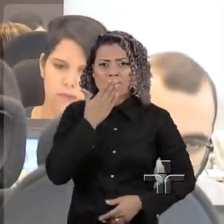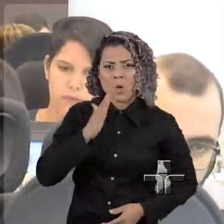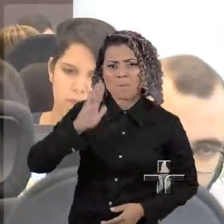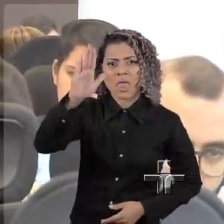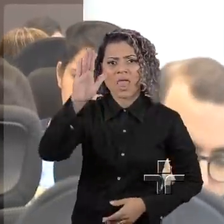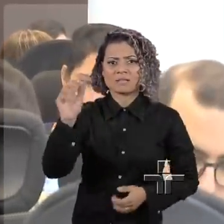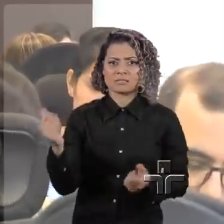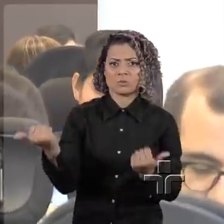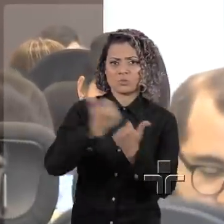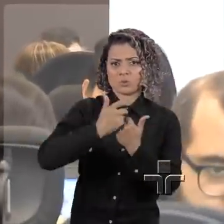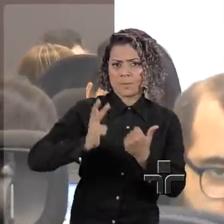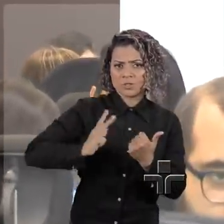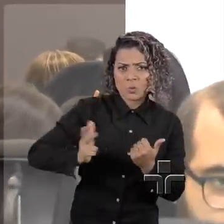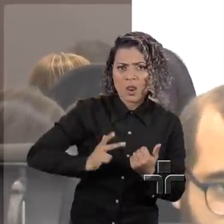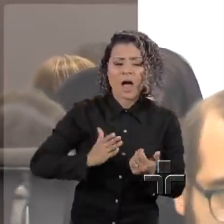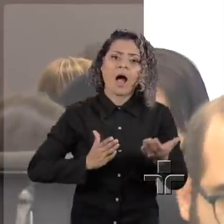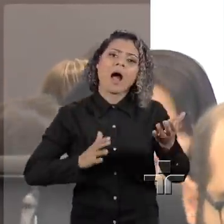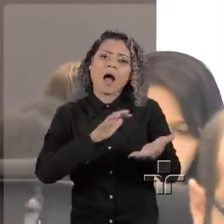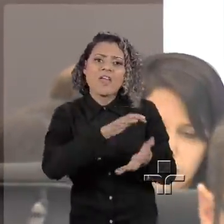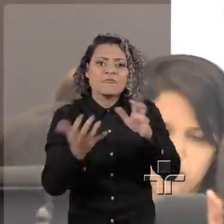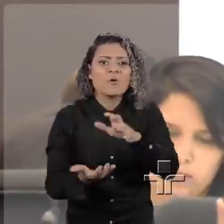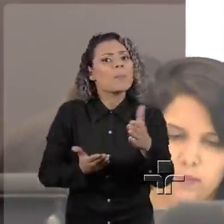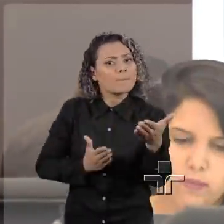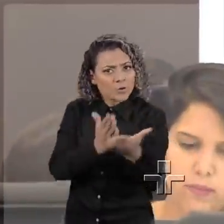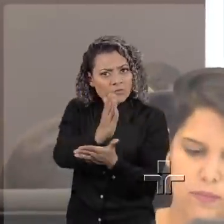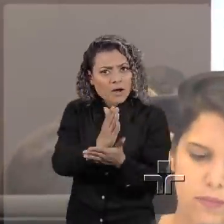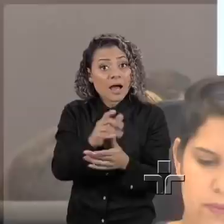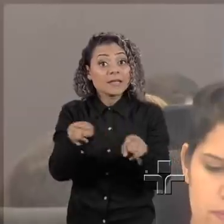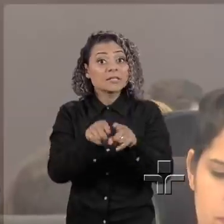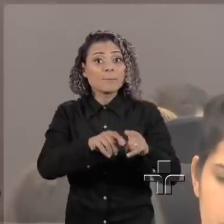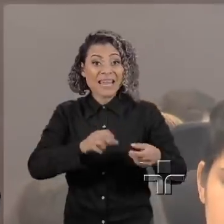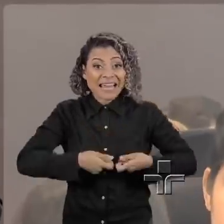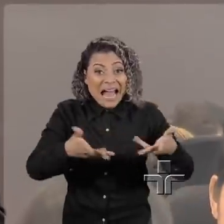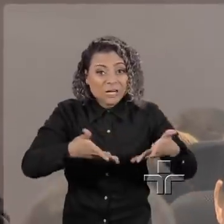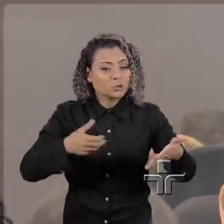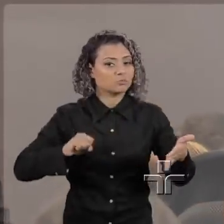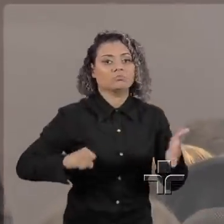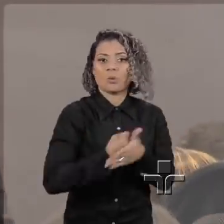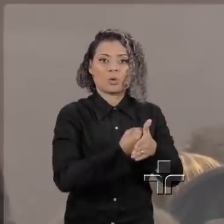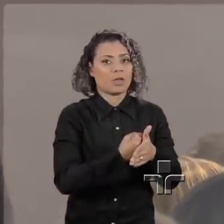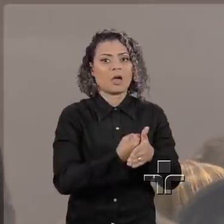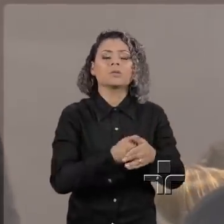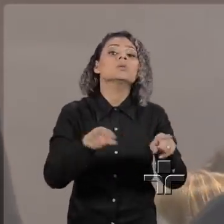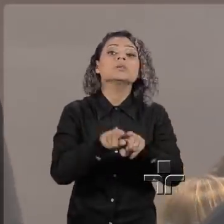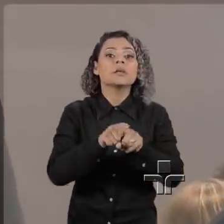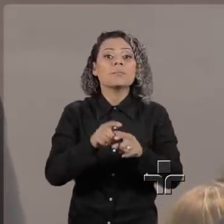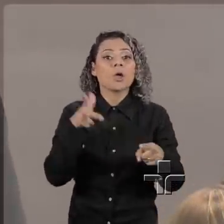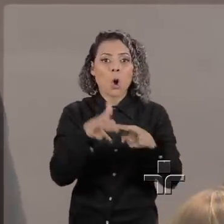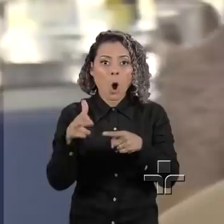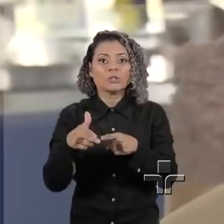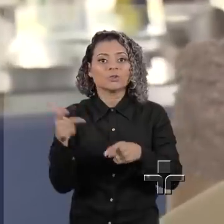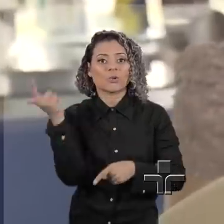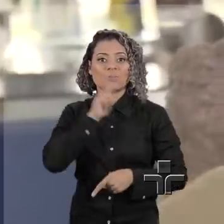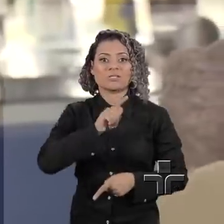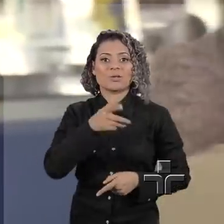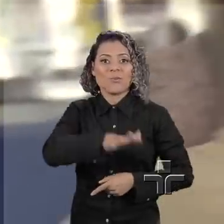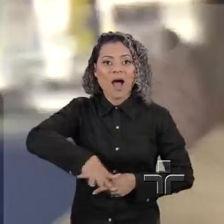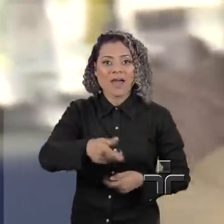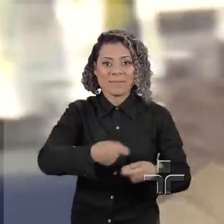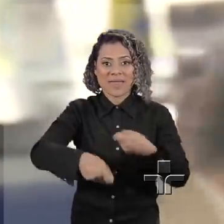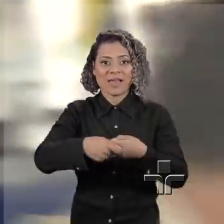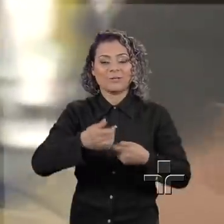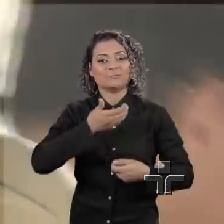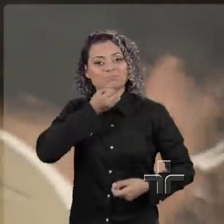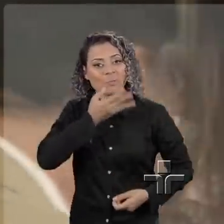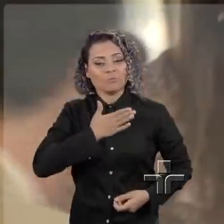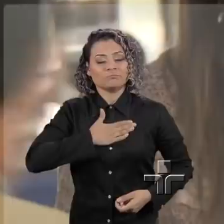de privatizações, aprovação das reformas, com congelamento de gastos e cortes, agradaram ao mercado. Mas as coisas